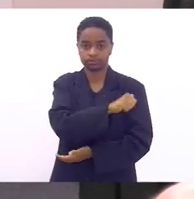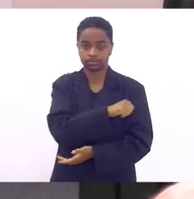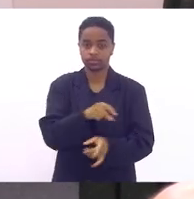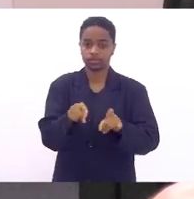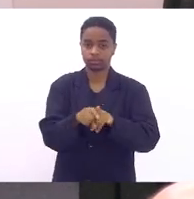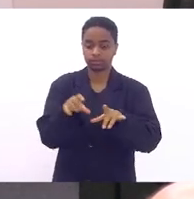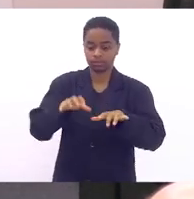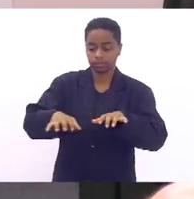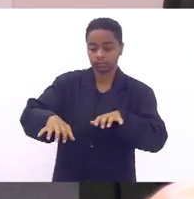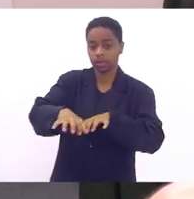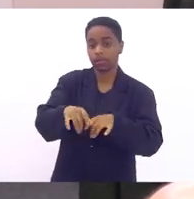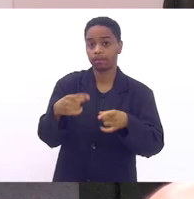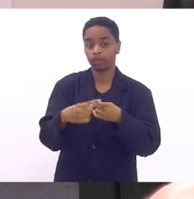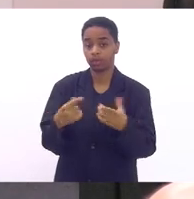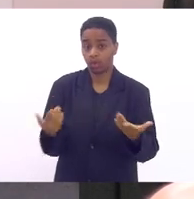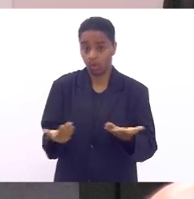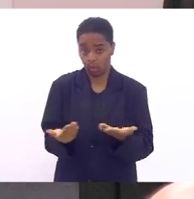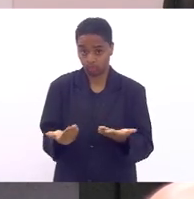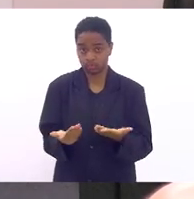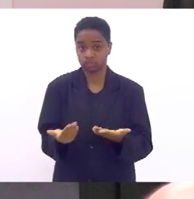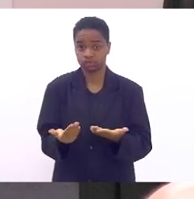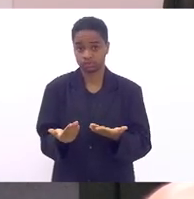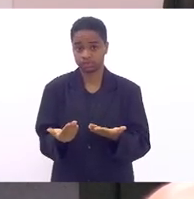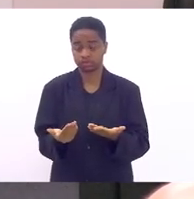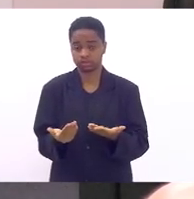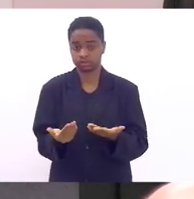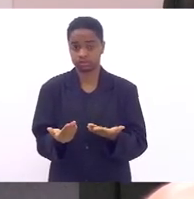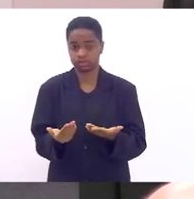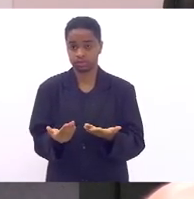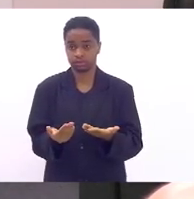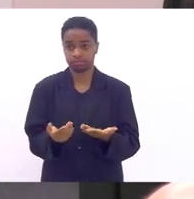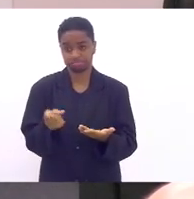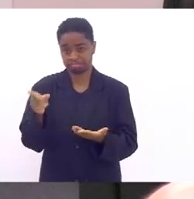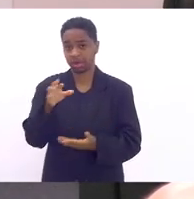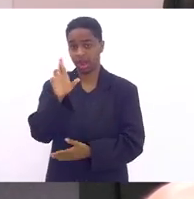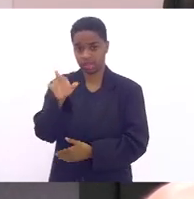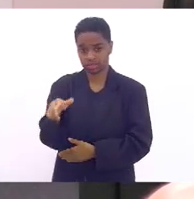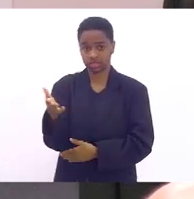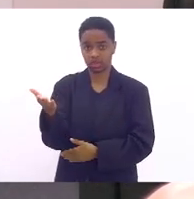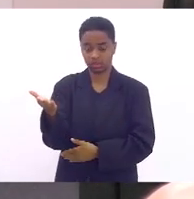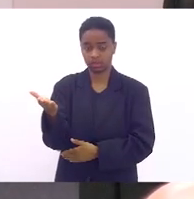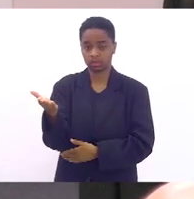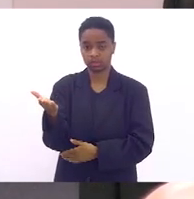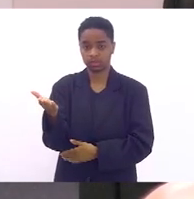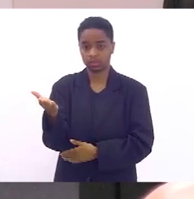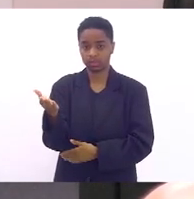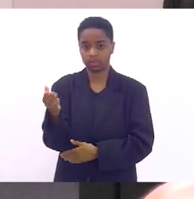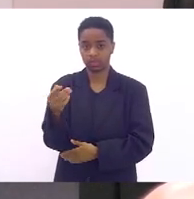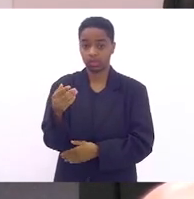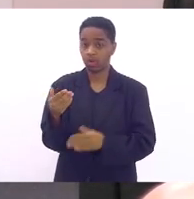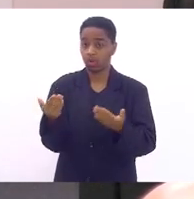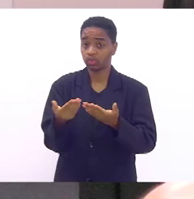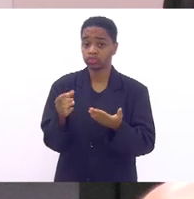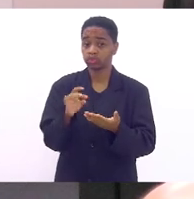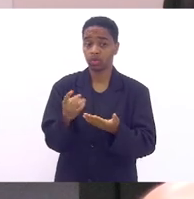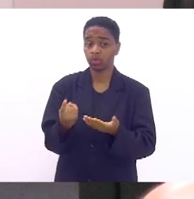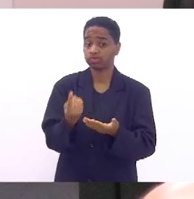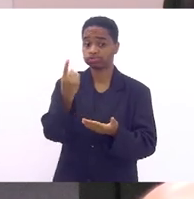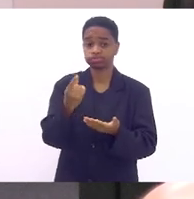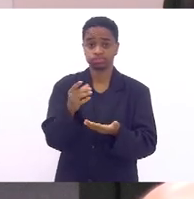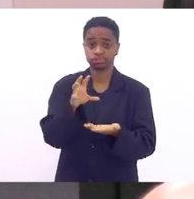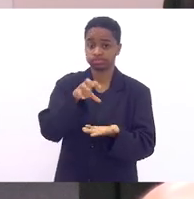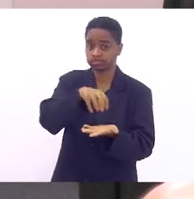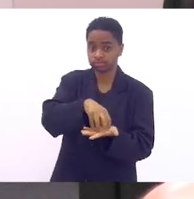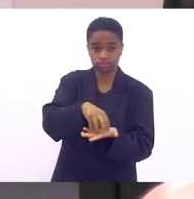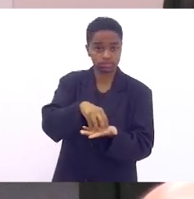porque hoje basicamente e deputada tem toda a razão Hoje existe apenas uma centralidade né que a gente